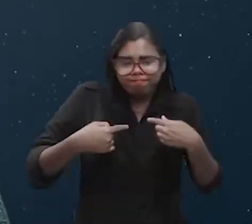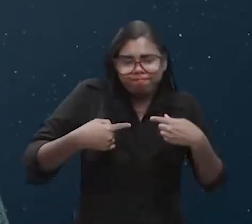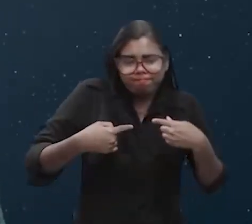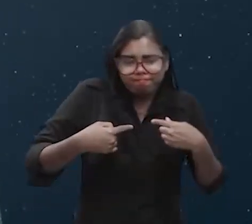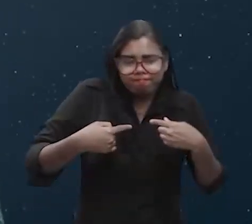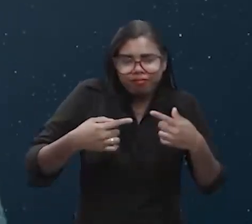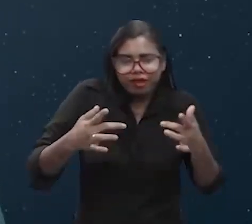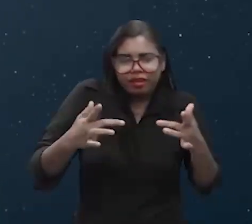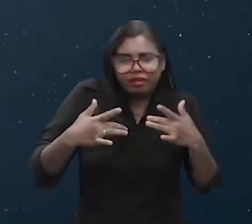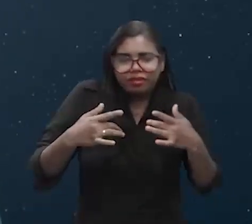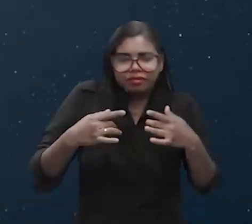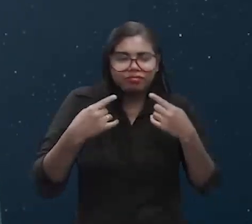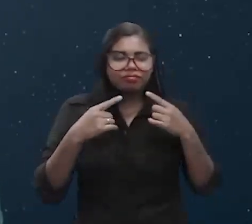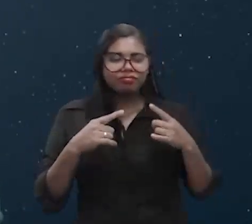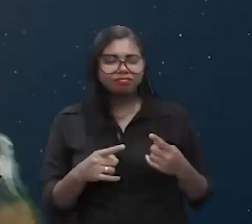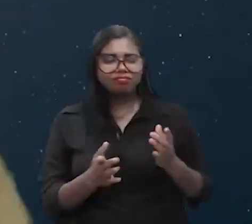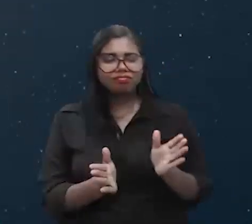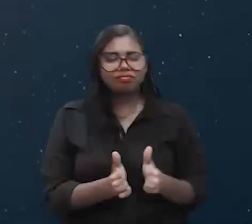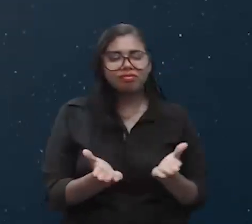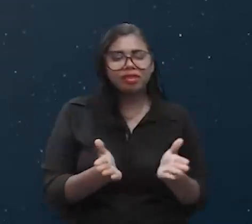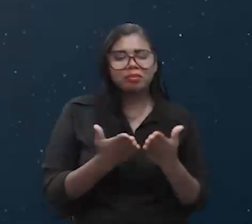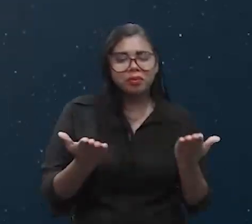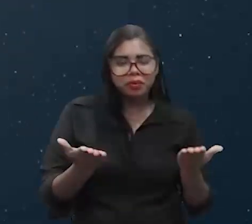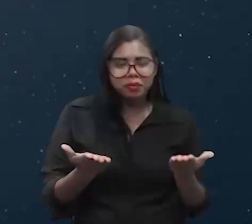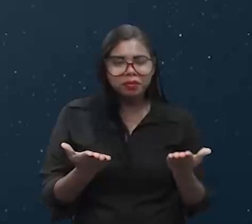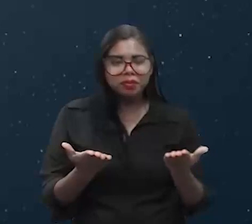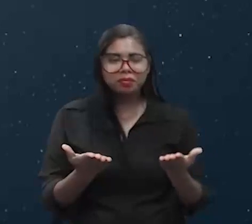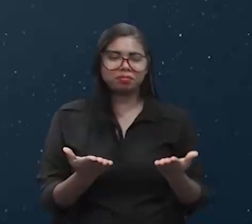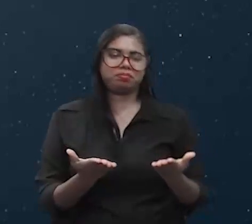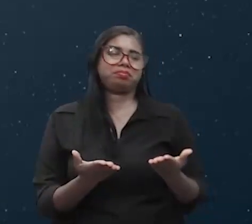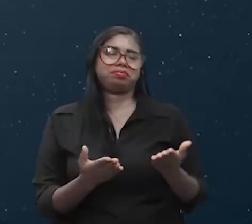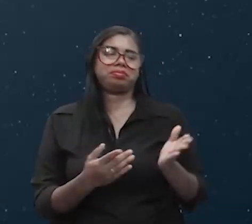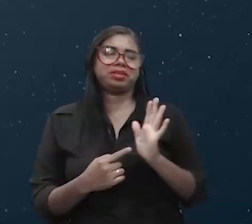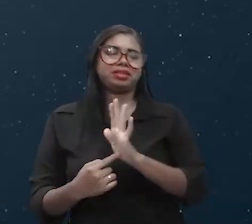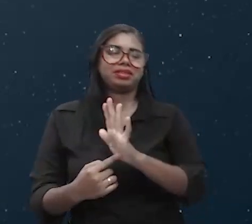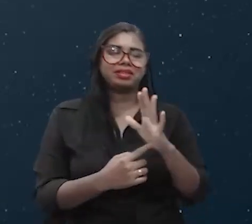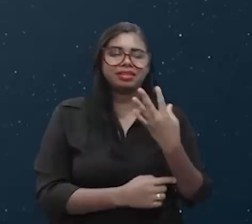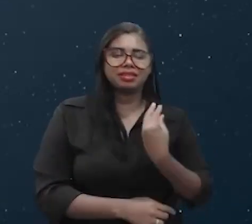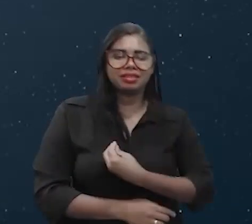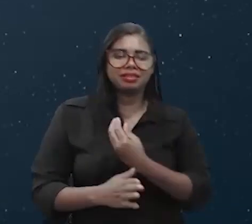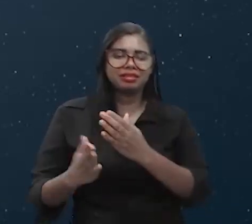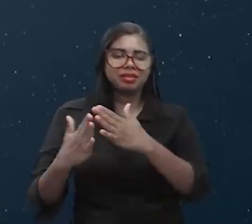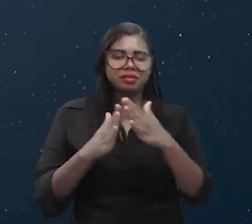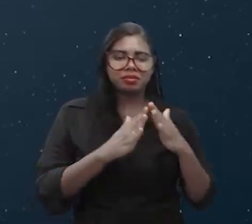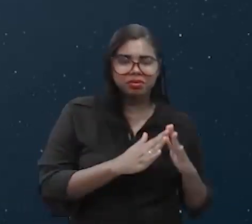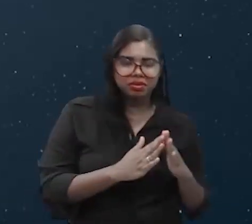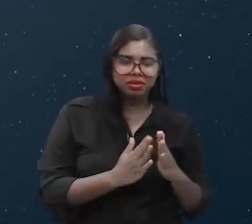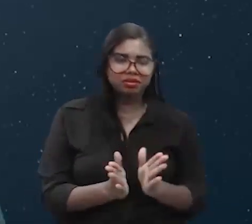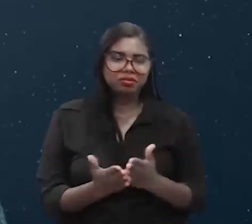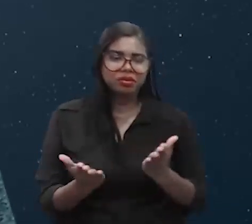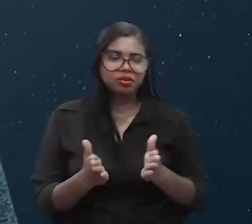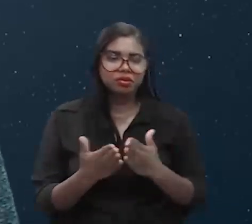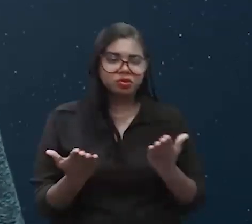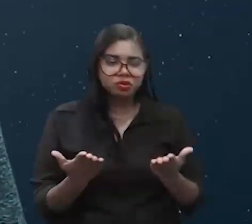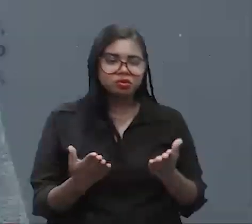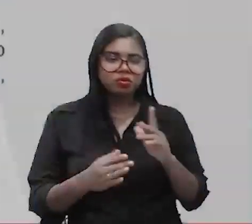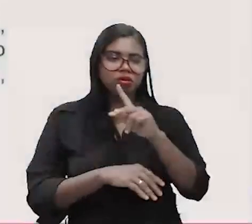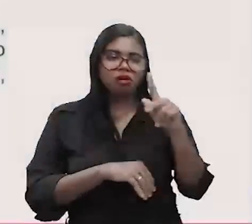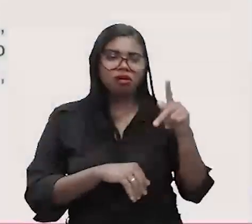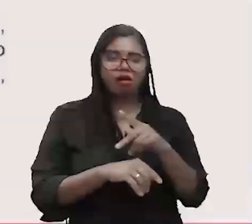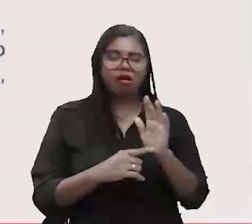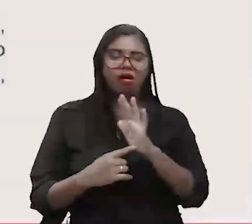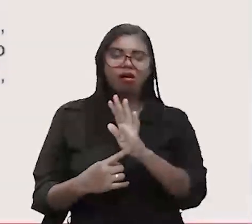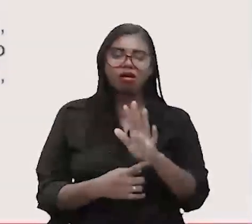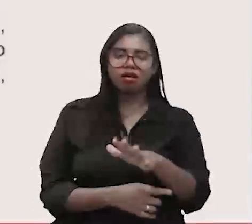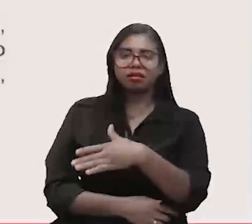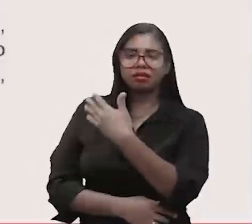miséria, a pobreza, a infelicidade que paira aí nas comunidades mais pobres, tá certo? E aí a gente tem o Monteiro Lobato, que é o maior